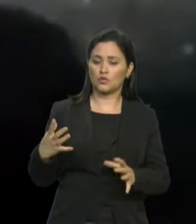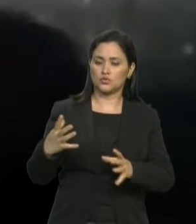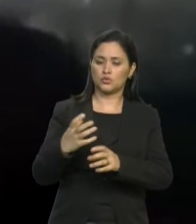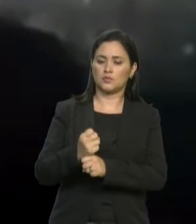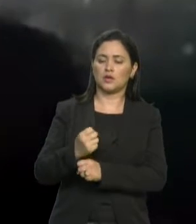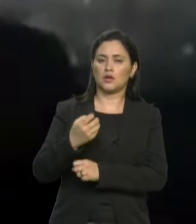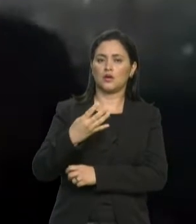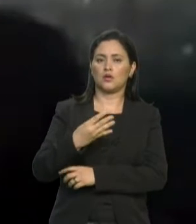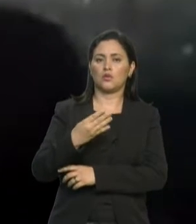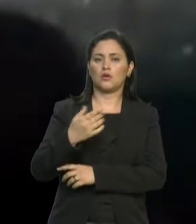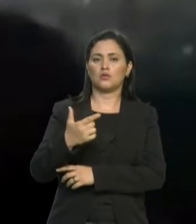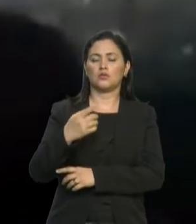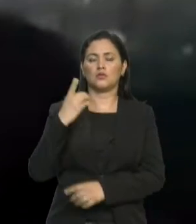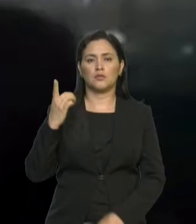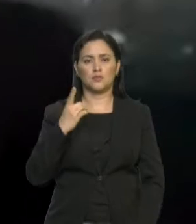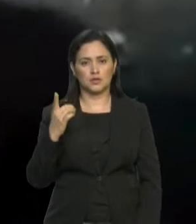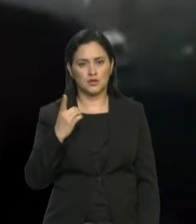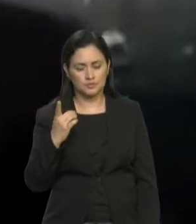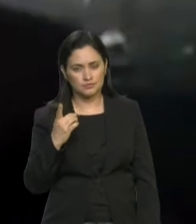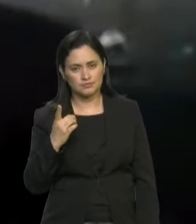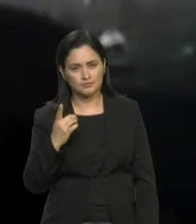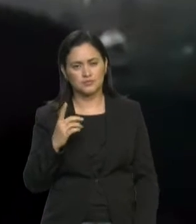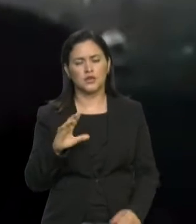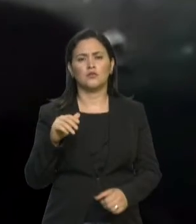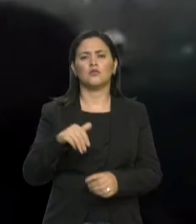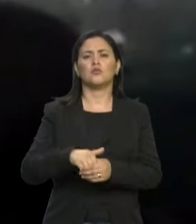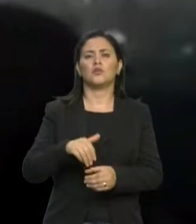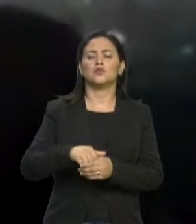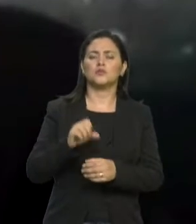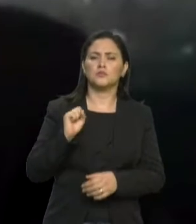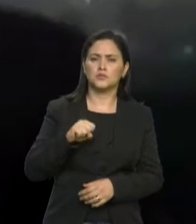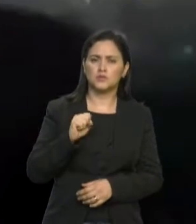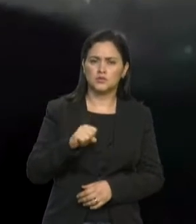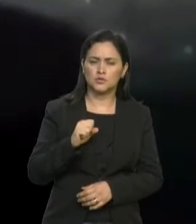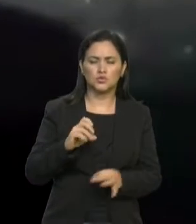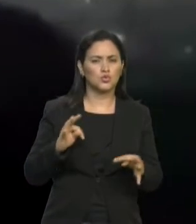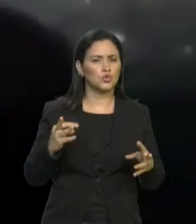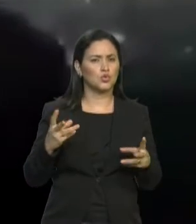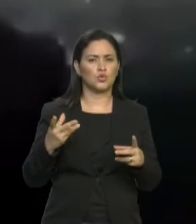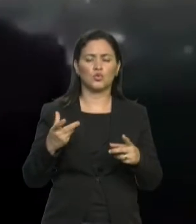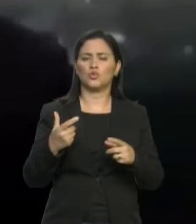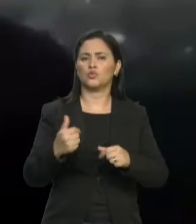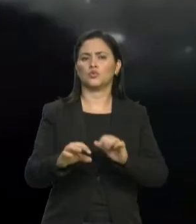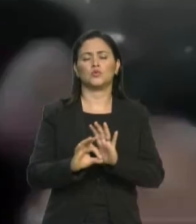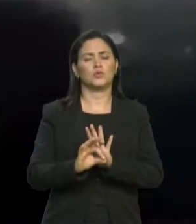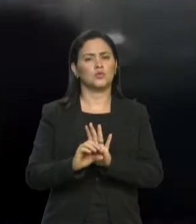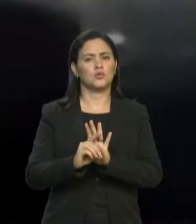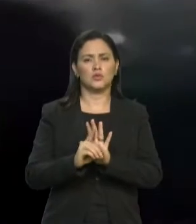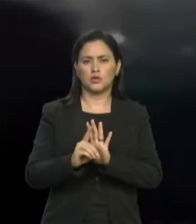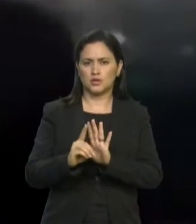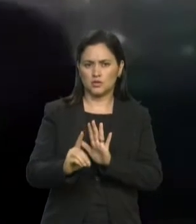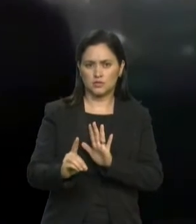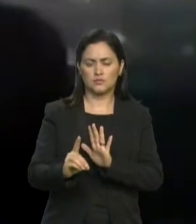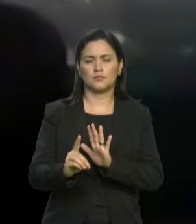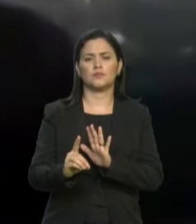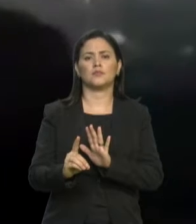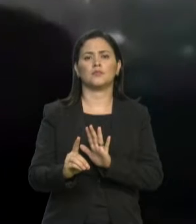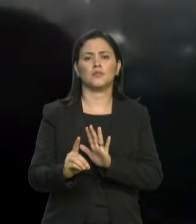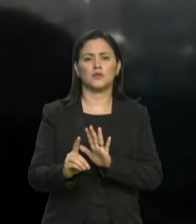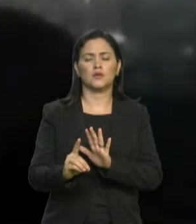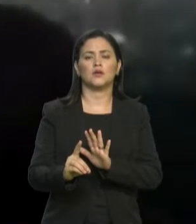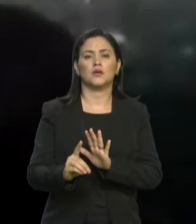decretos de calamidade pública, tanto do governo do Estado como de algumas prefeituras que encaminharam para a Assembleia. Mais uma vez, eu vou votar a